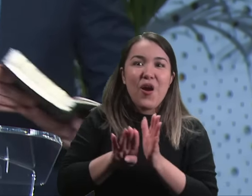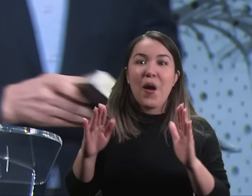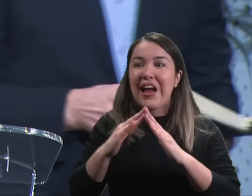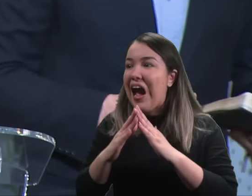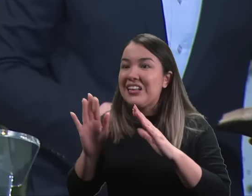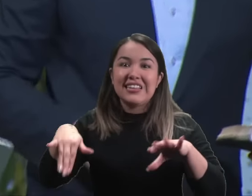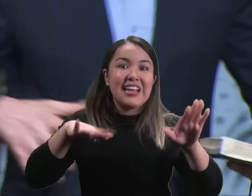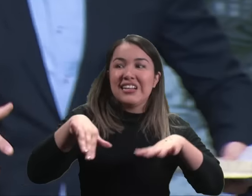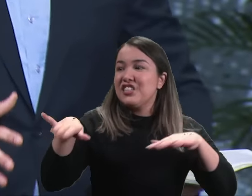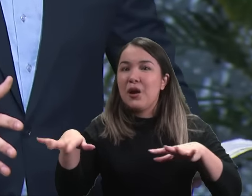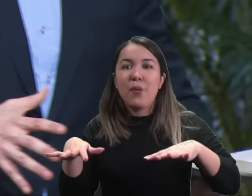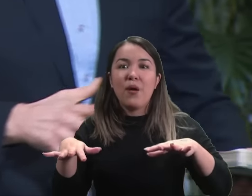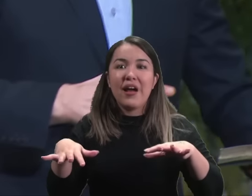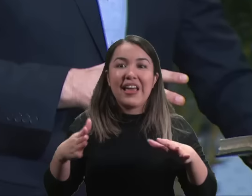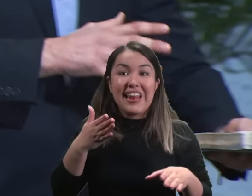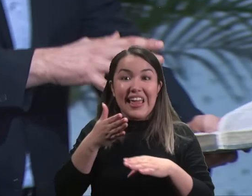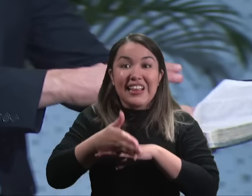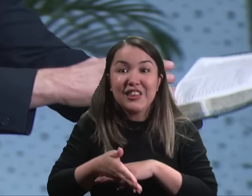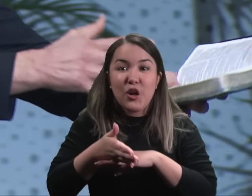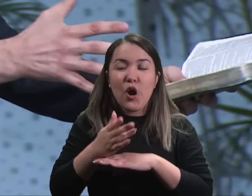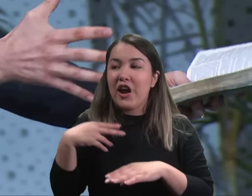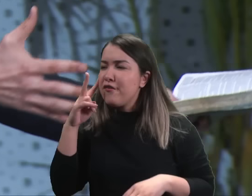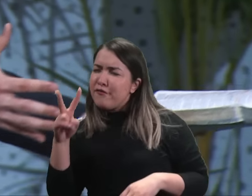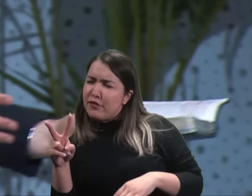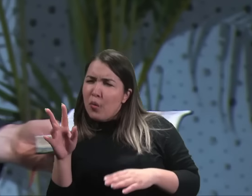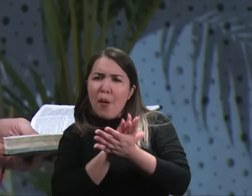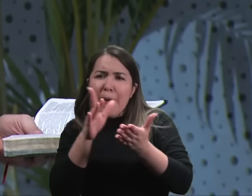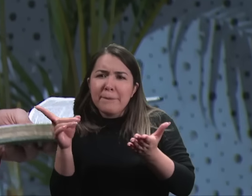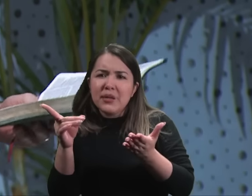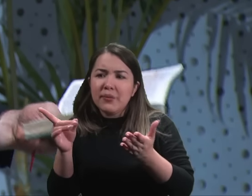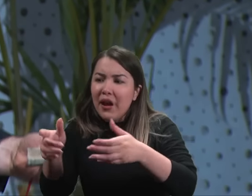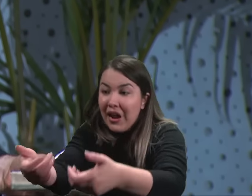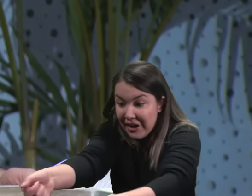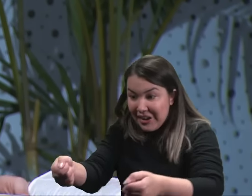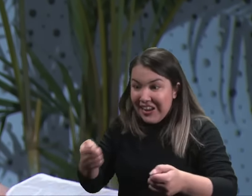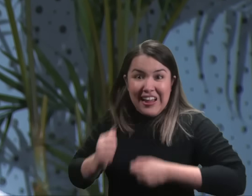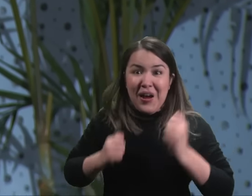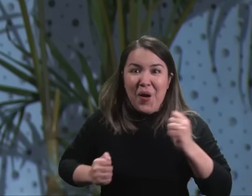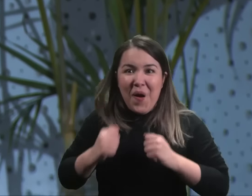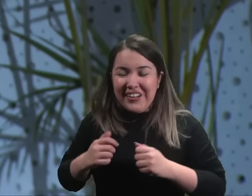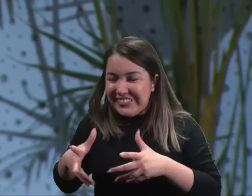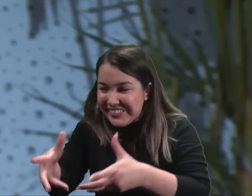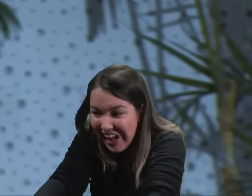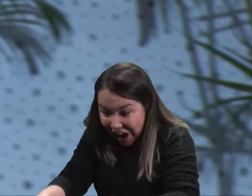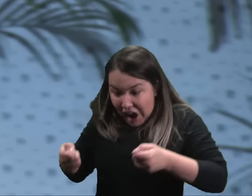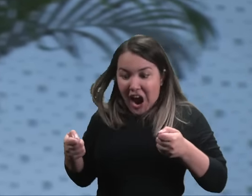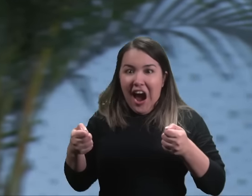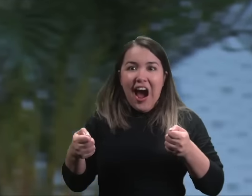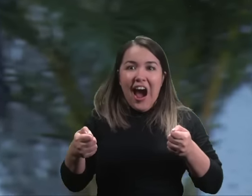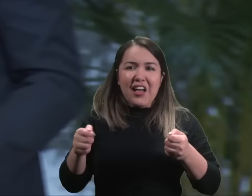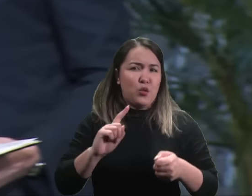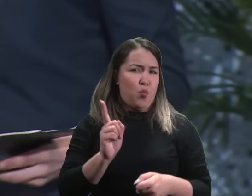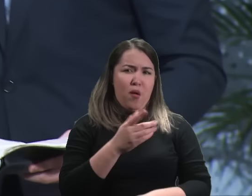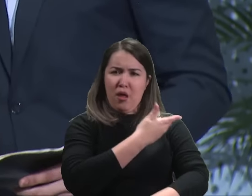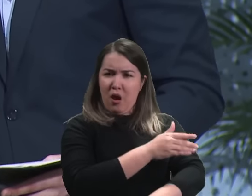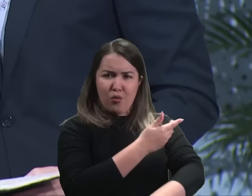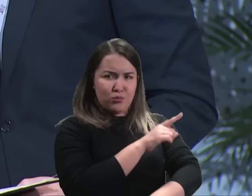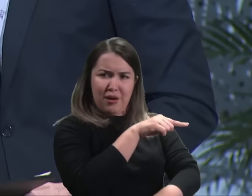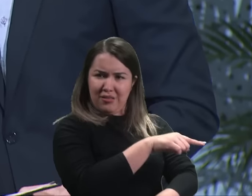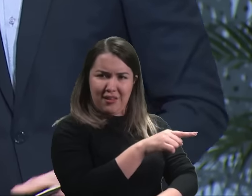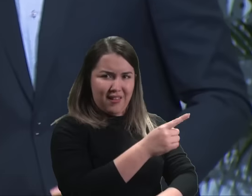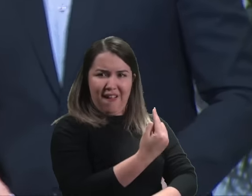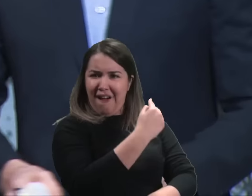irmãos e Edson entrou e viu uma Bíblia sobre a mesa Ele entrou correndo e esse não era o costume dele não era